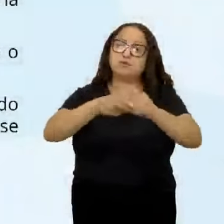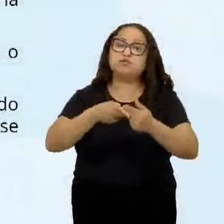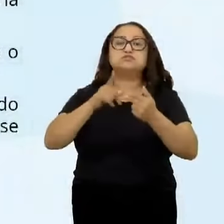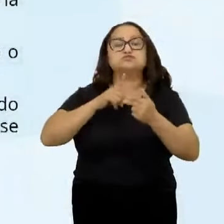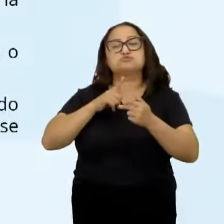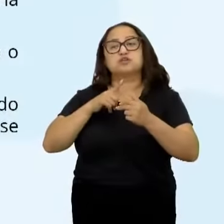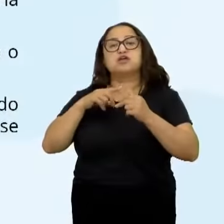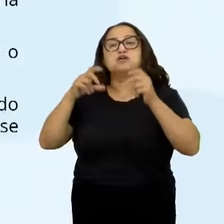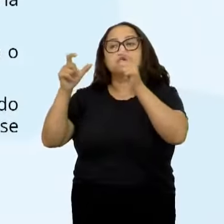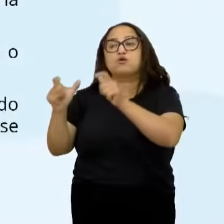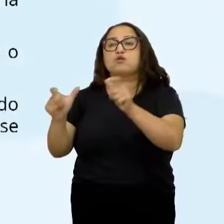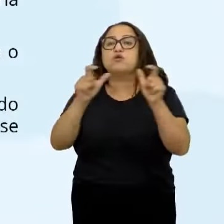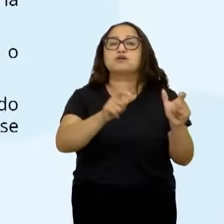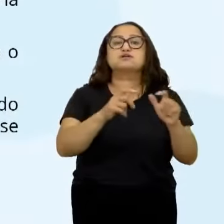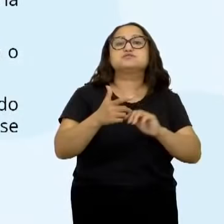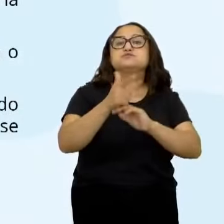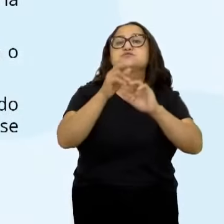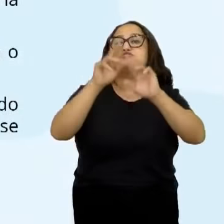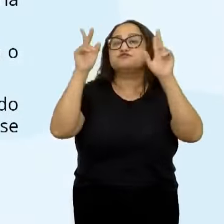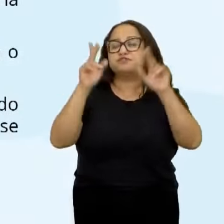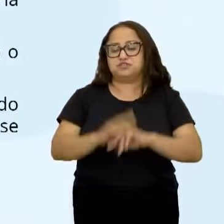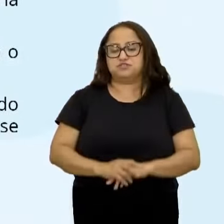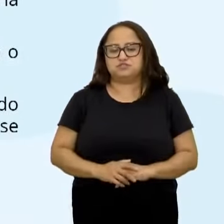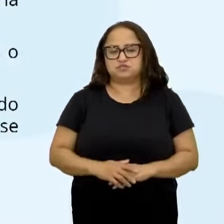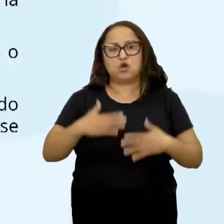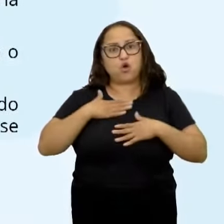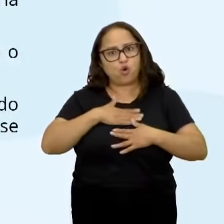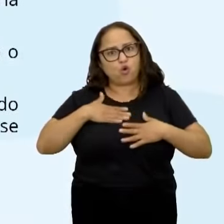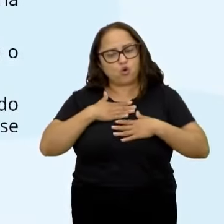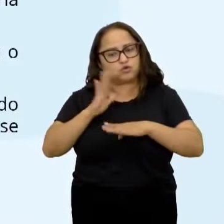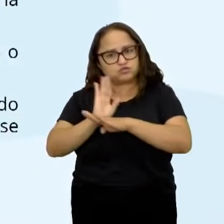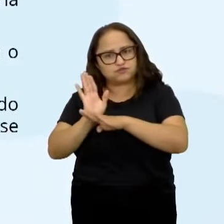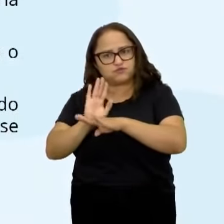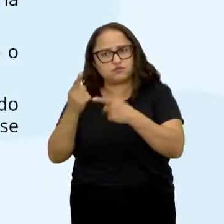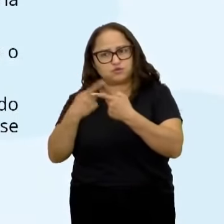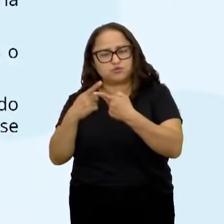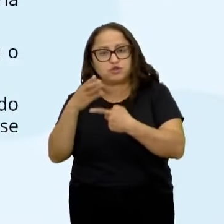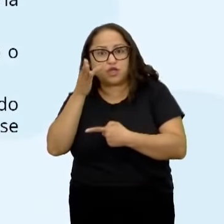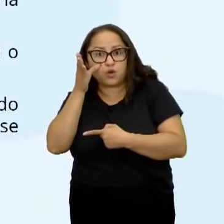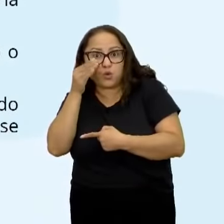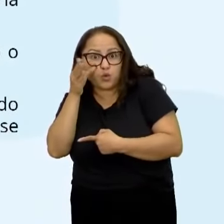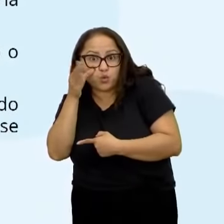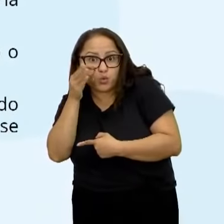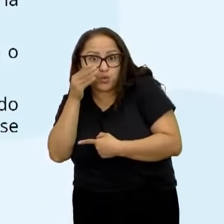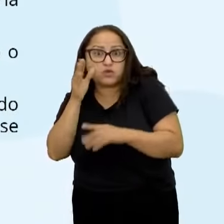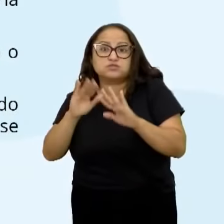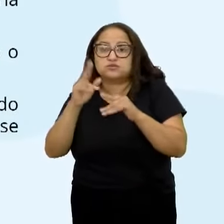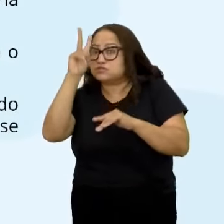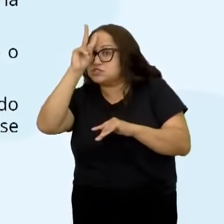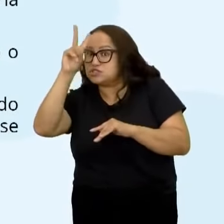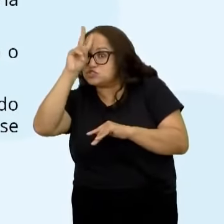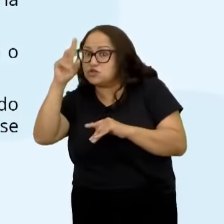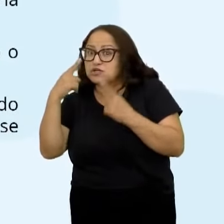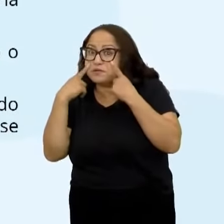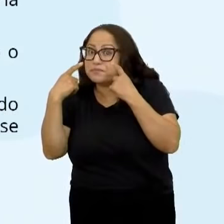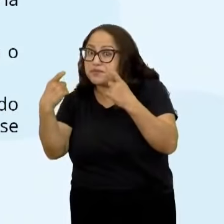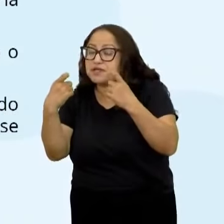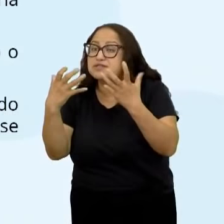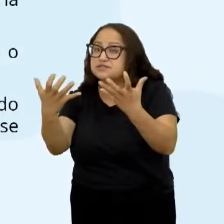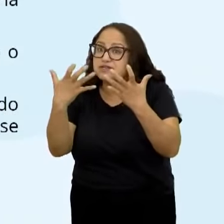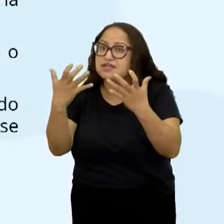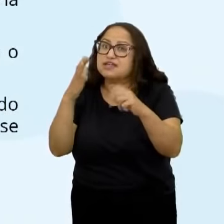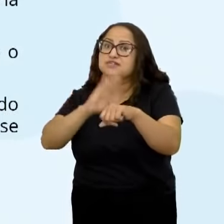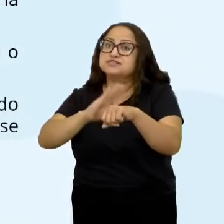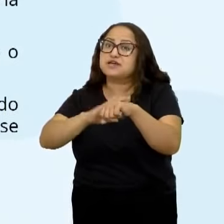é a cinco gosto de filme porque sou bastante curioso ou curiosa quando uma história me interessa Quero saber logo